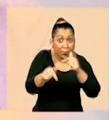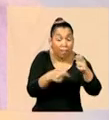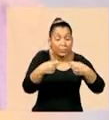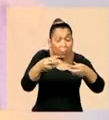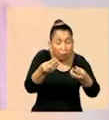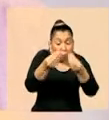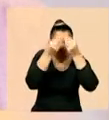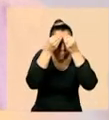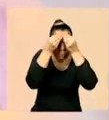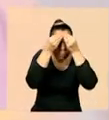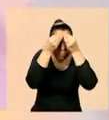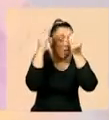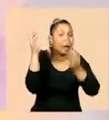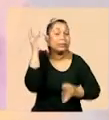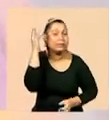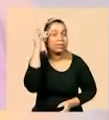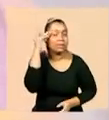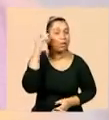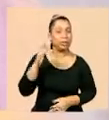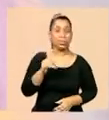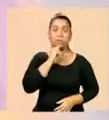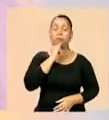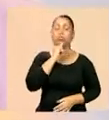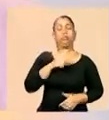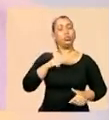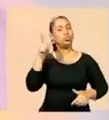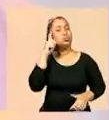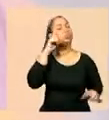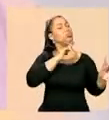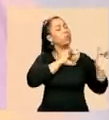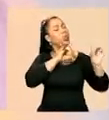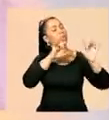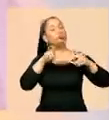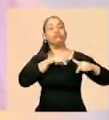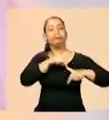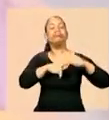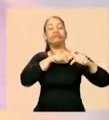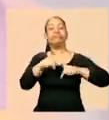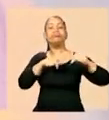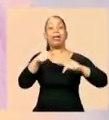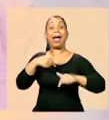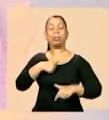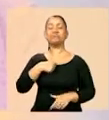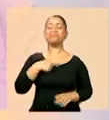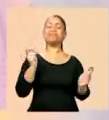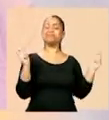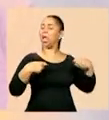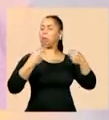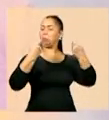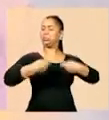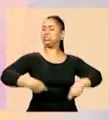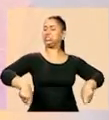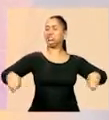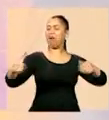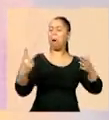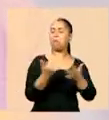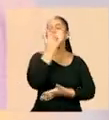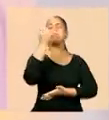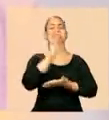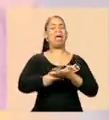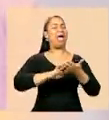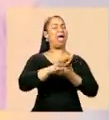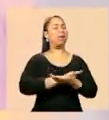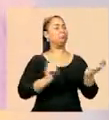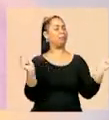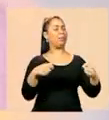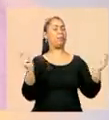que ele faz aquele trabalho habitualmente e ele passa a acreditar que não vai acontecer com ele. Então,